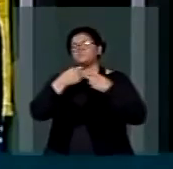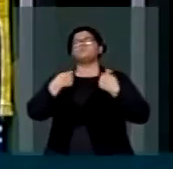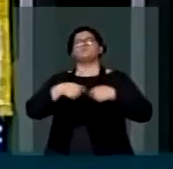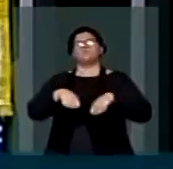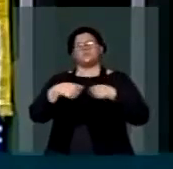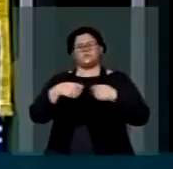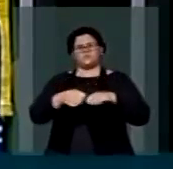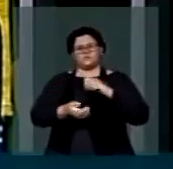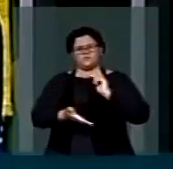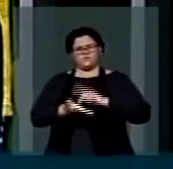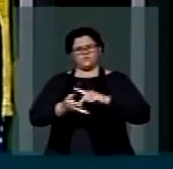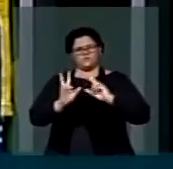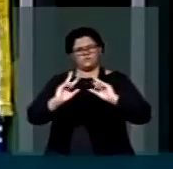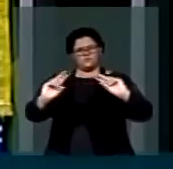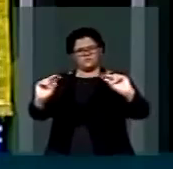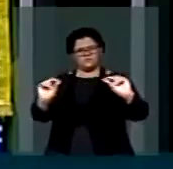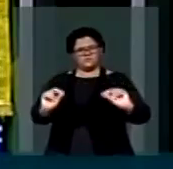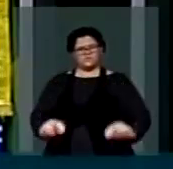ser respeitada.